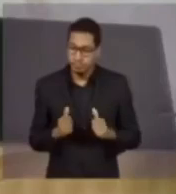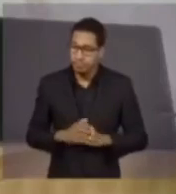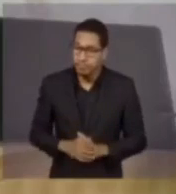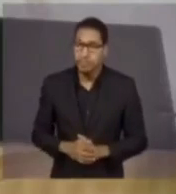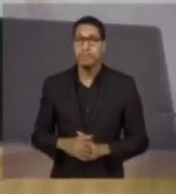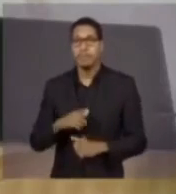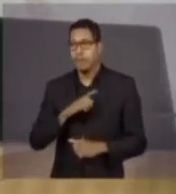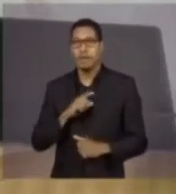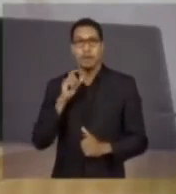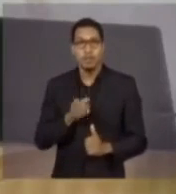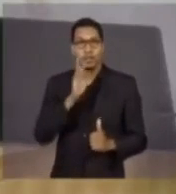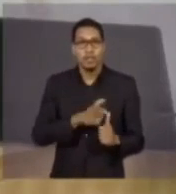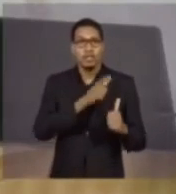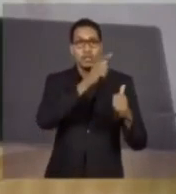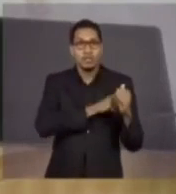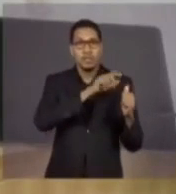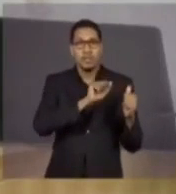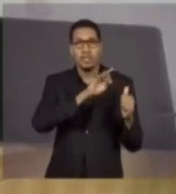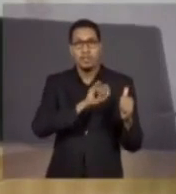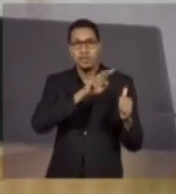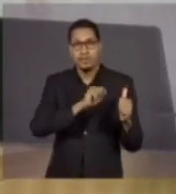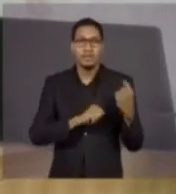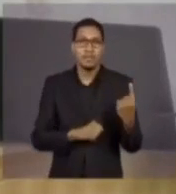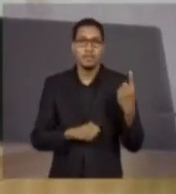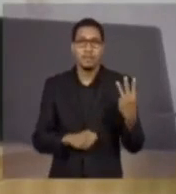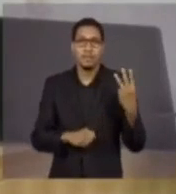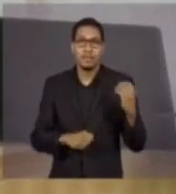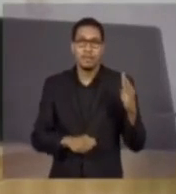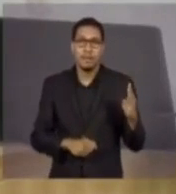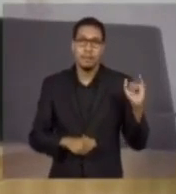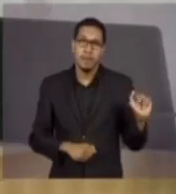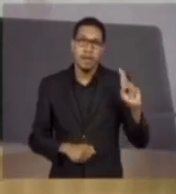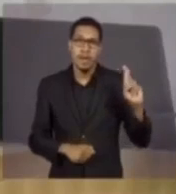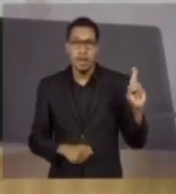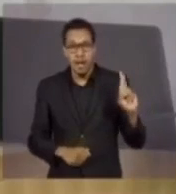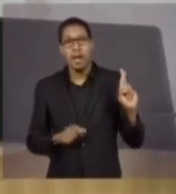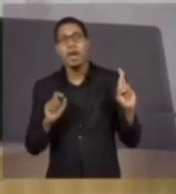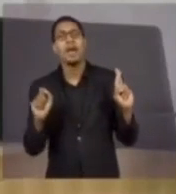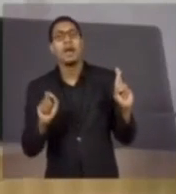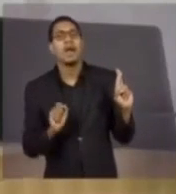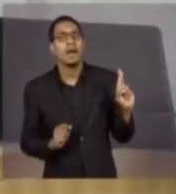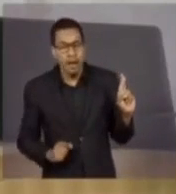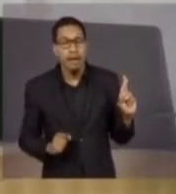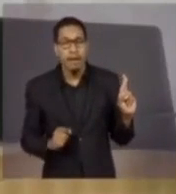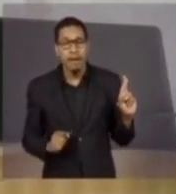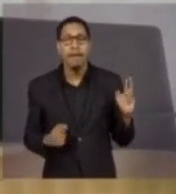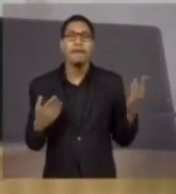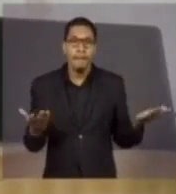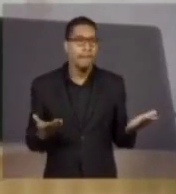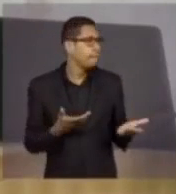temos uma dívida ativa de quase 130 bilhões de reais 130 milhões de reais eo